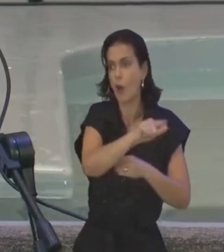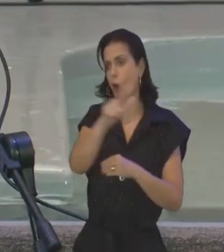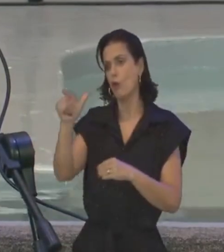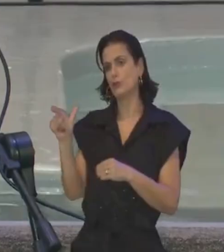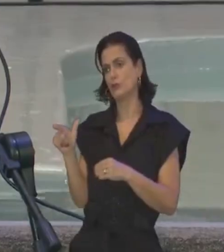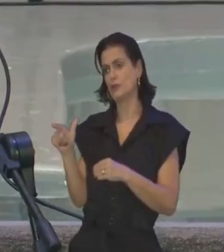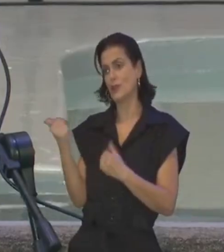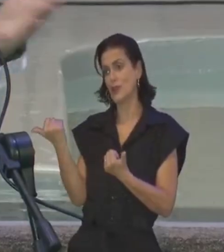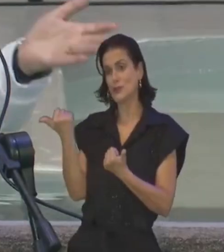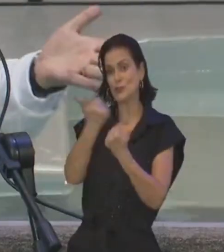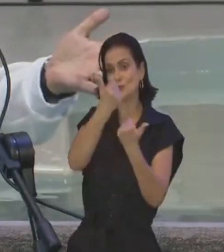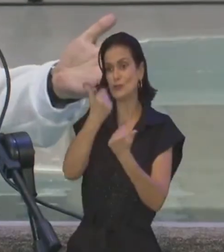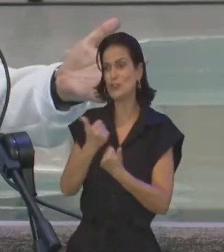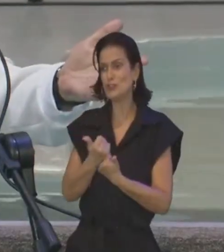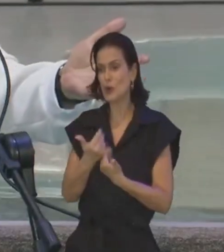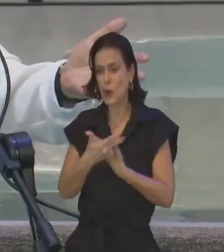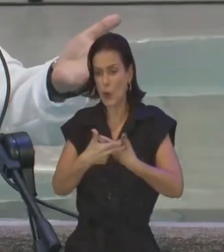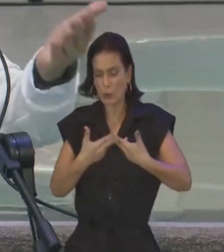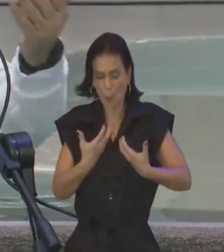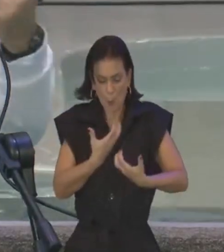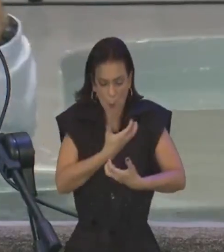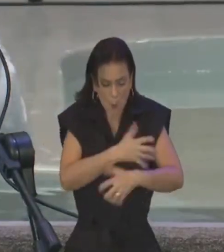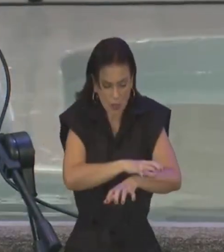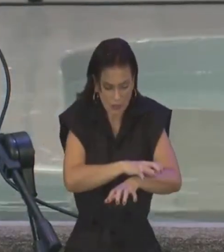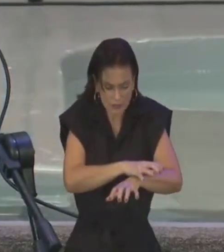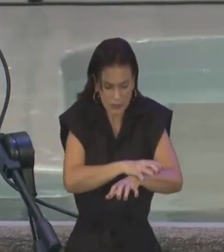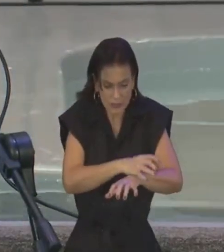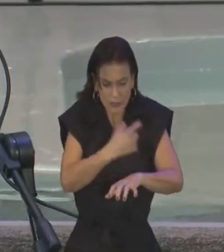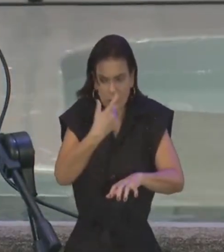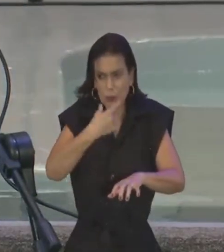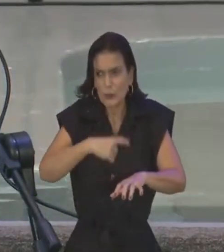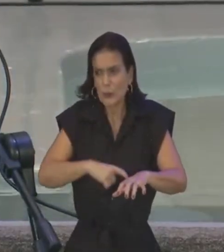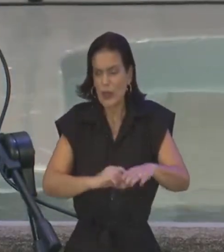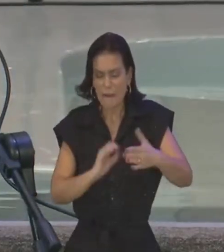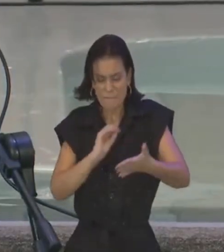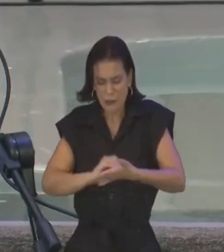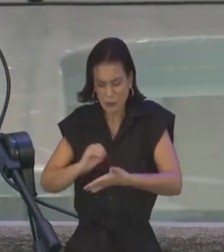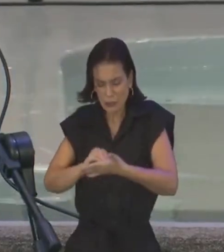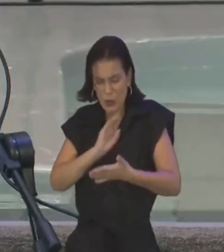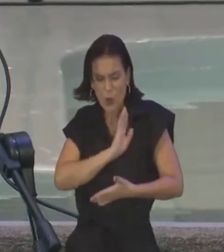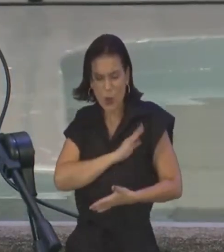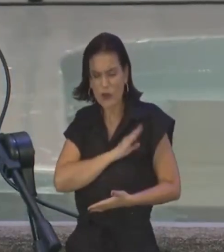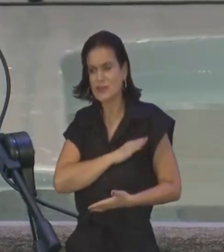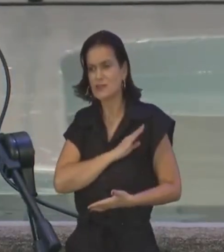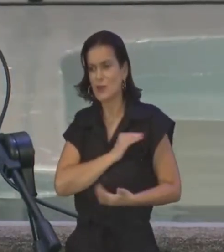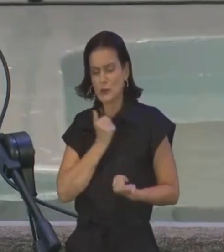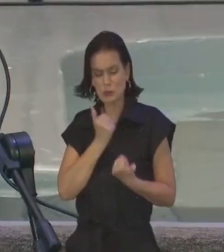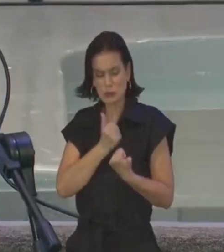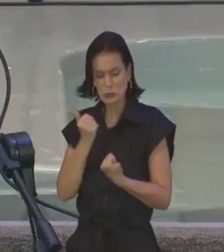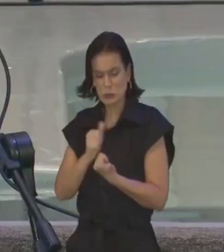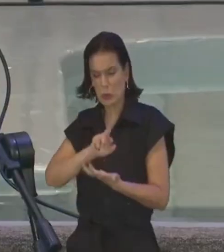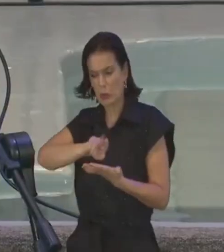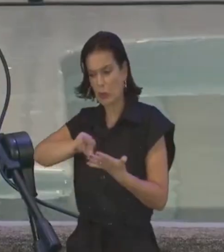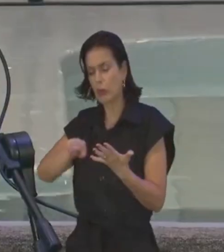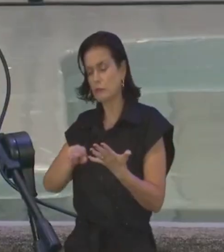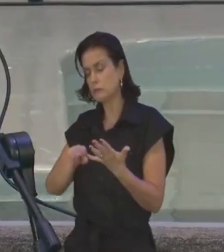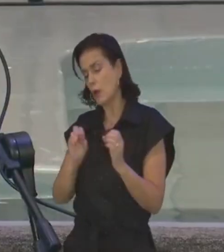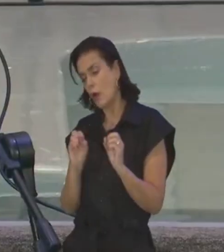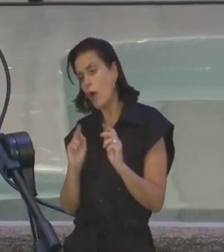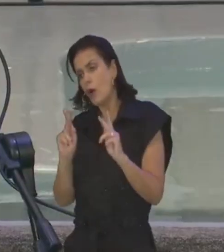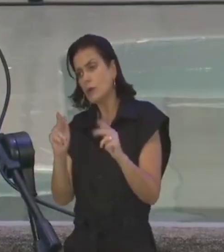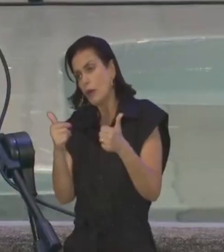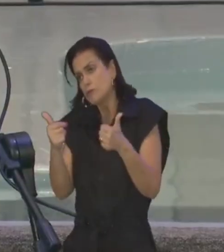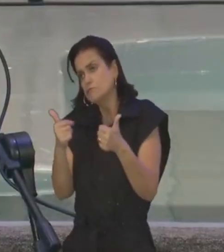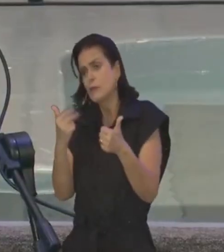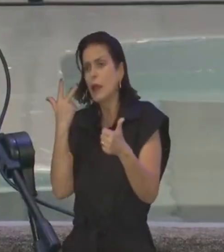Nós substituímos vazios, substituímos a lacuna do nosso coração, e isso é uma forma até legítima, é uma forma